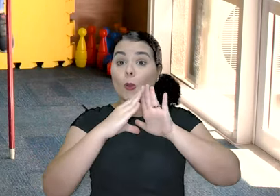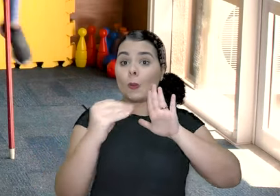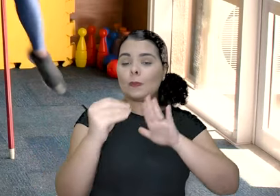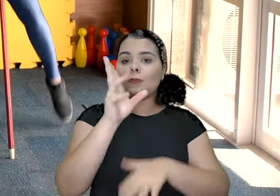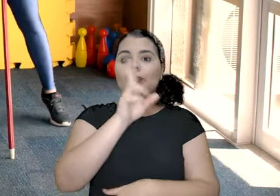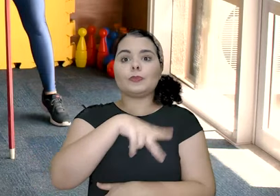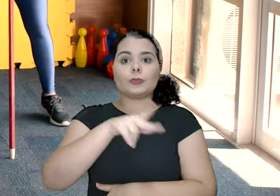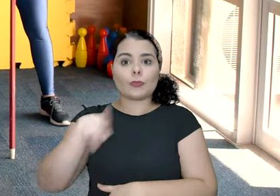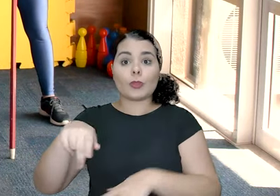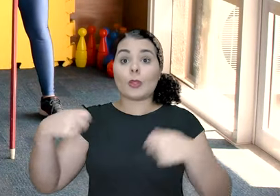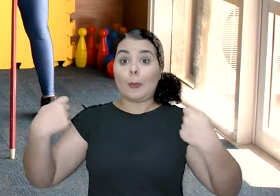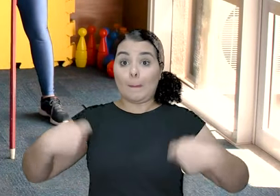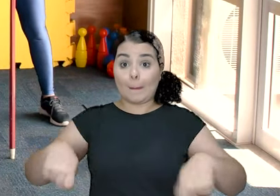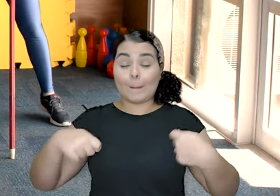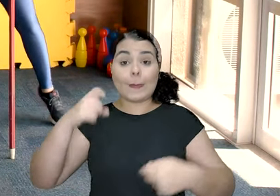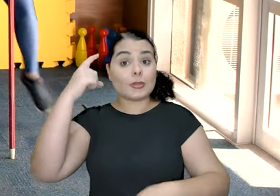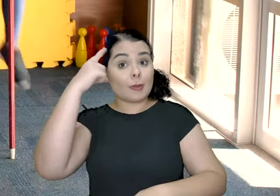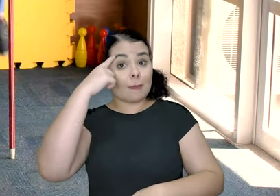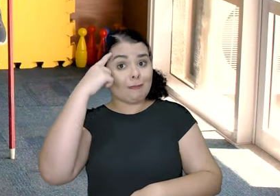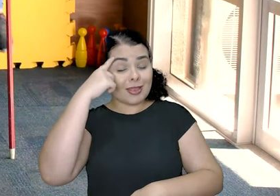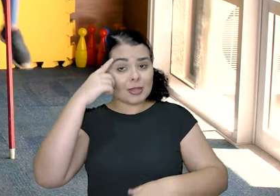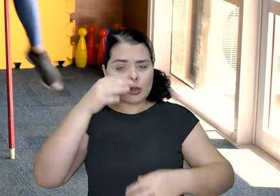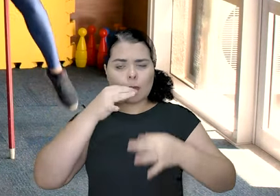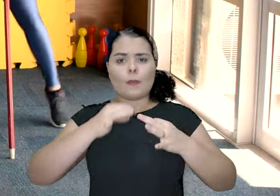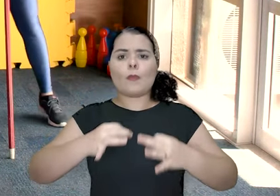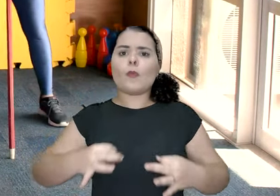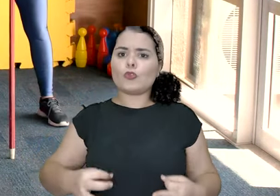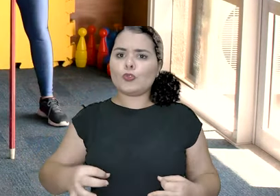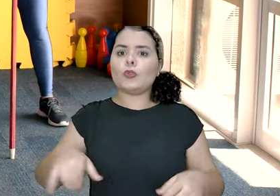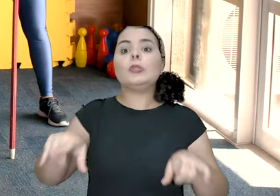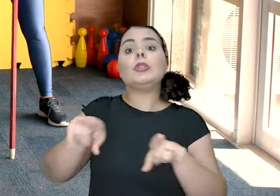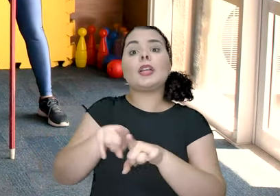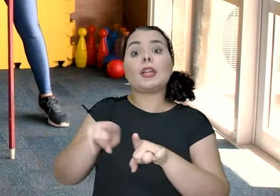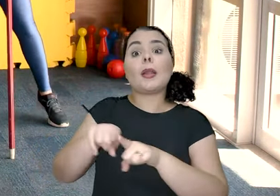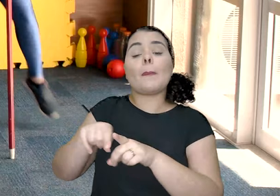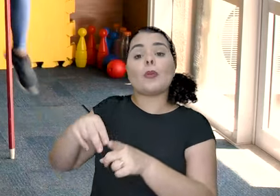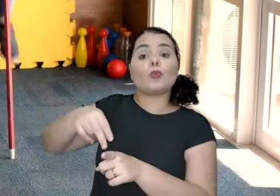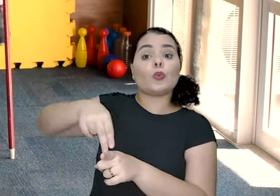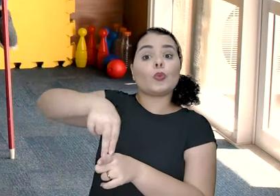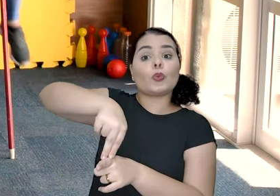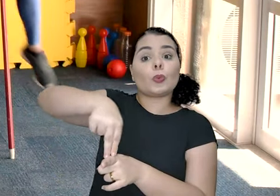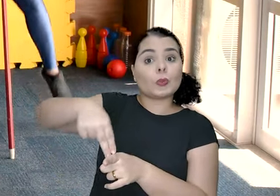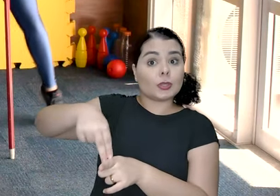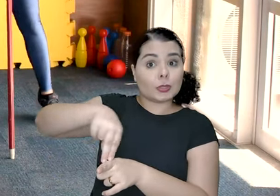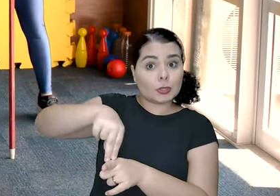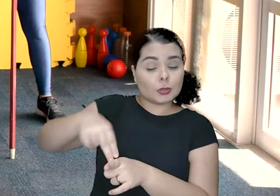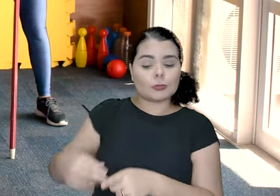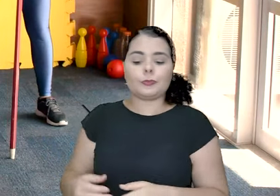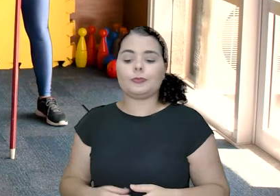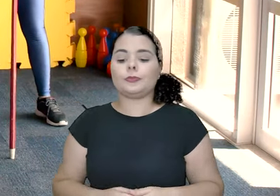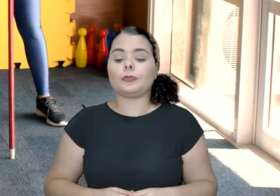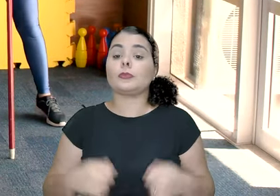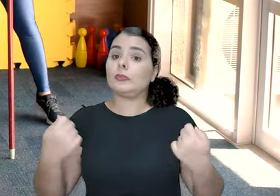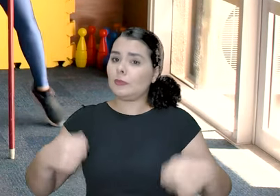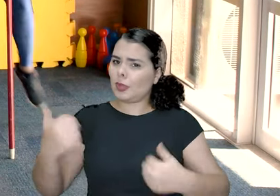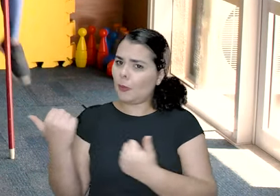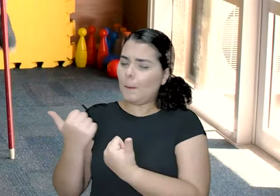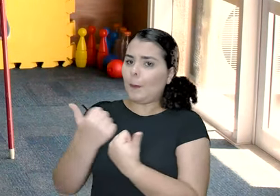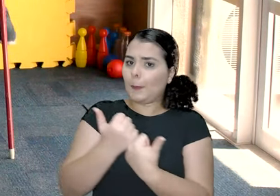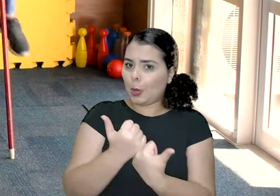na sua postura e no seu equilíbrio. Precisou apoiar para